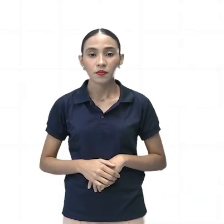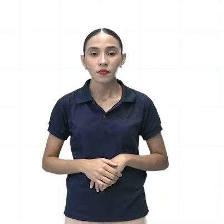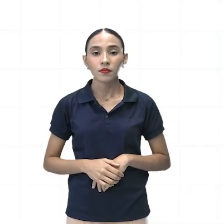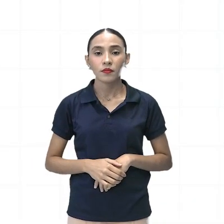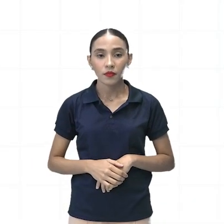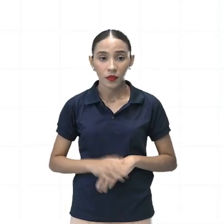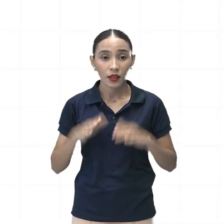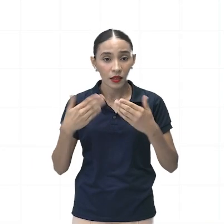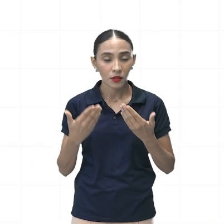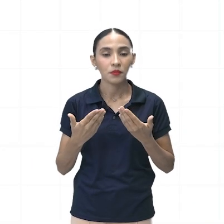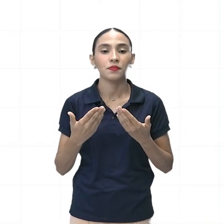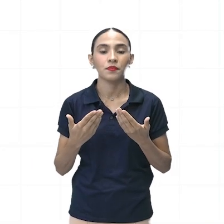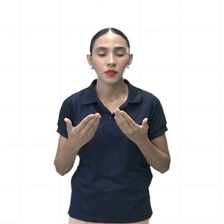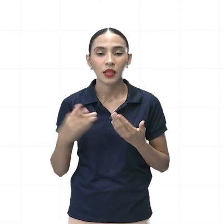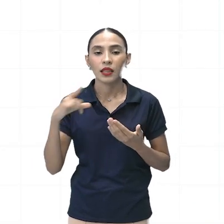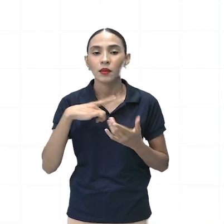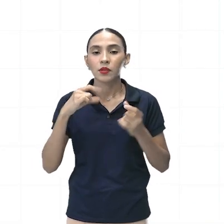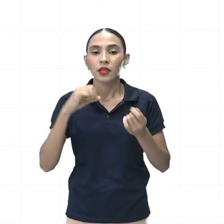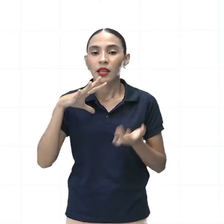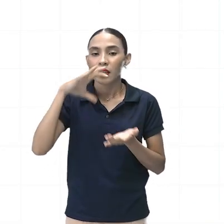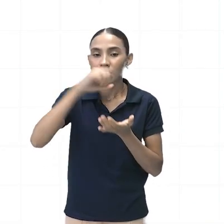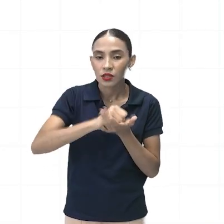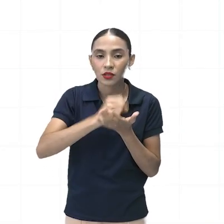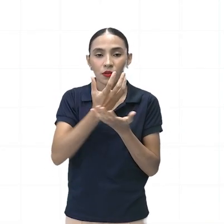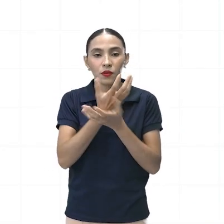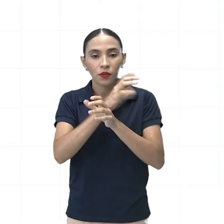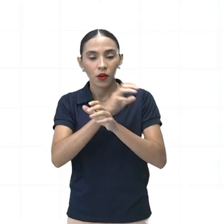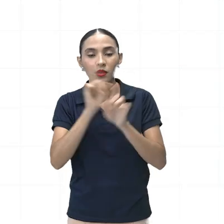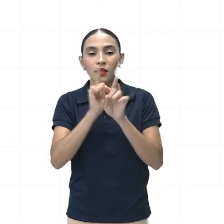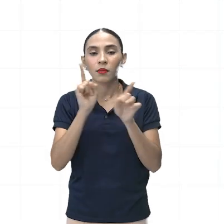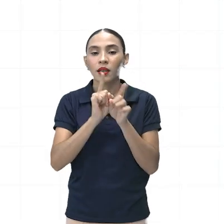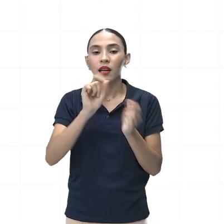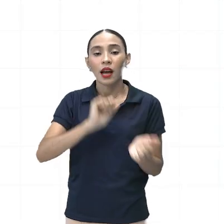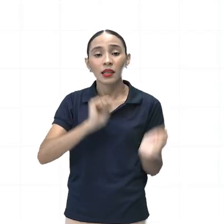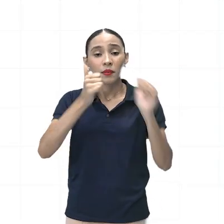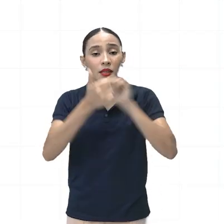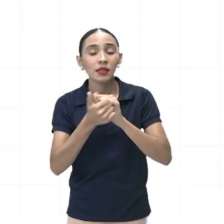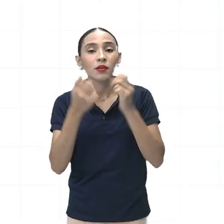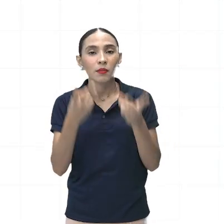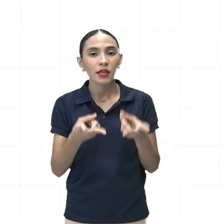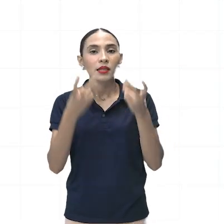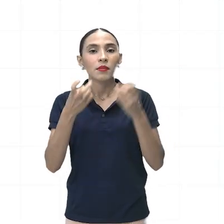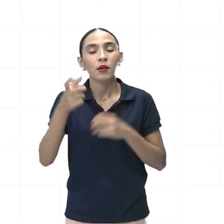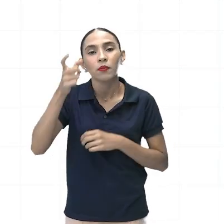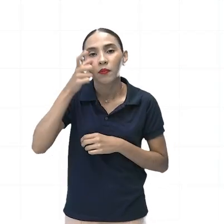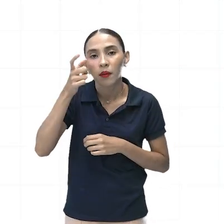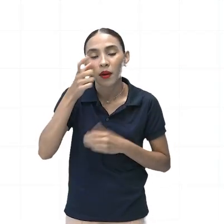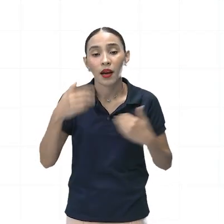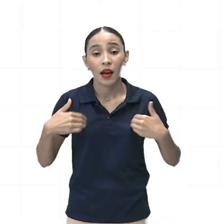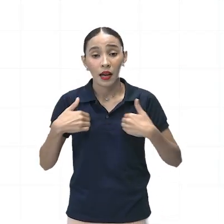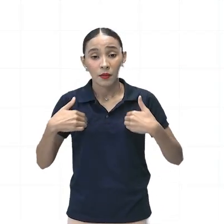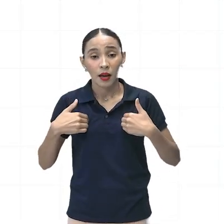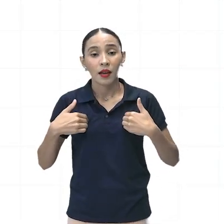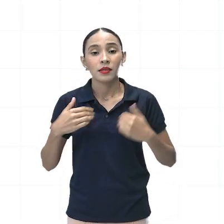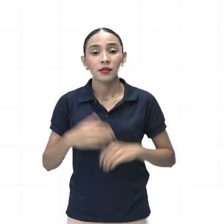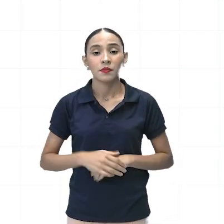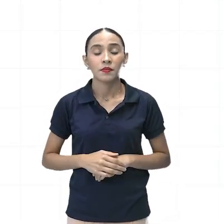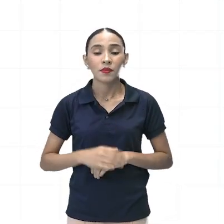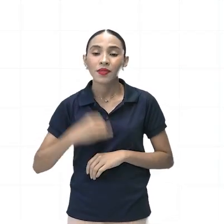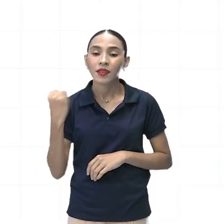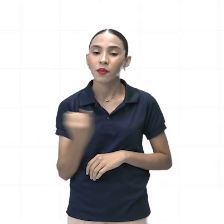Bem, como nós vimos ainda há pouco, temos os registros fósseis e a adaptação que ele viu nos seres vivos. E vamos enfatizar aqui